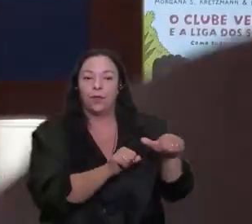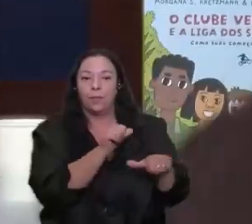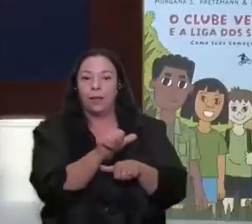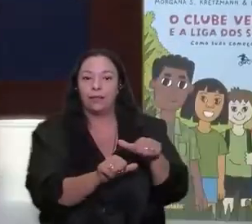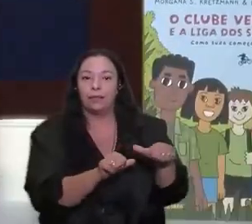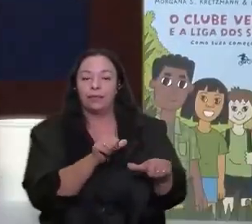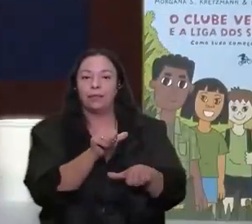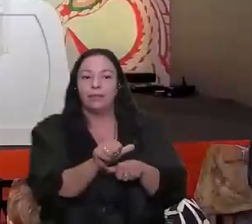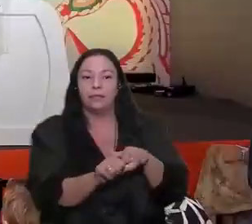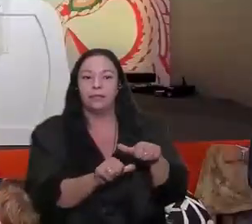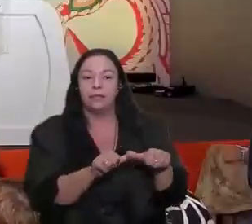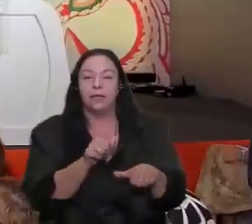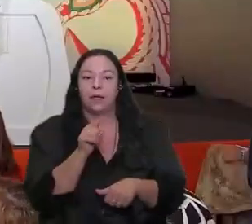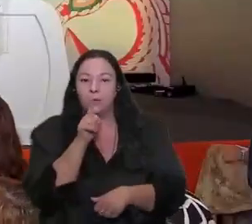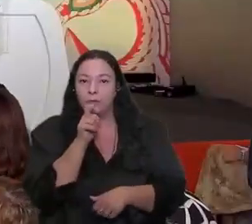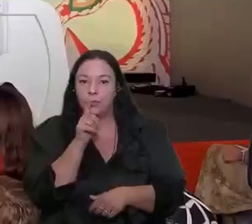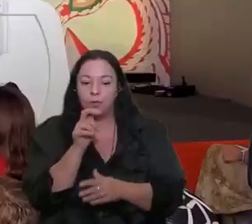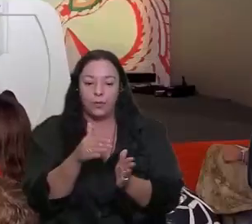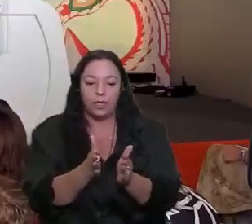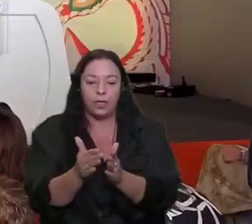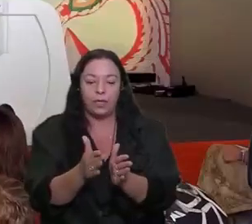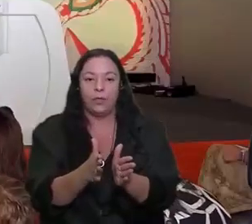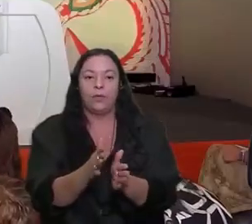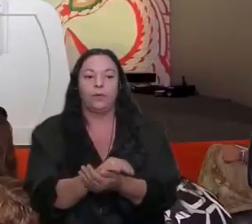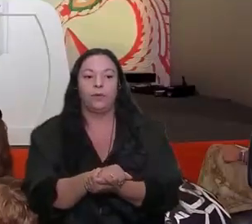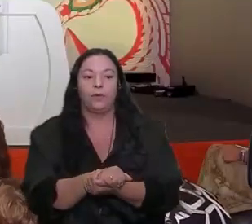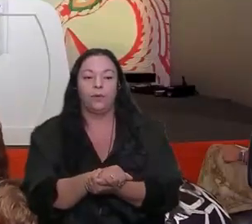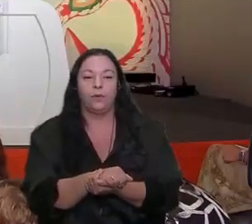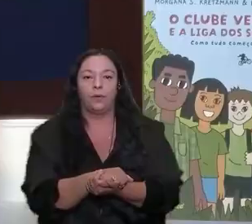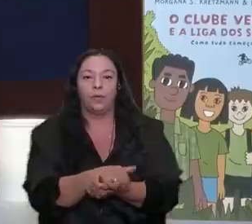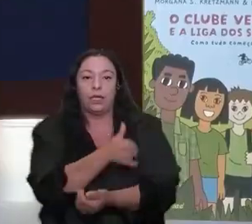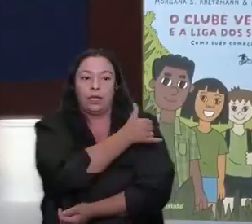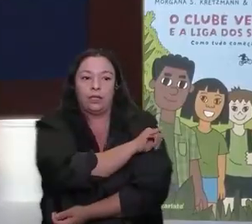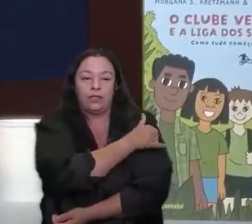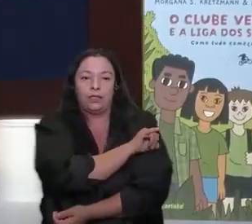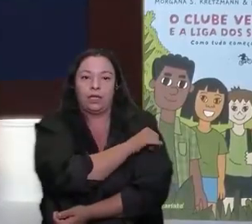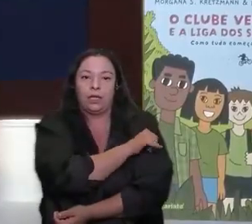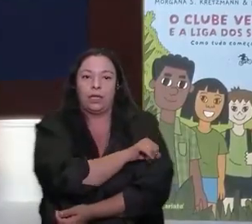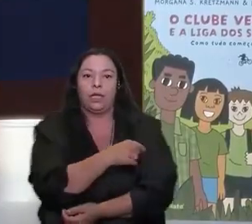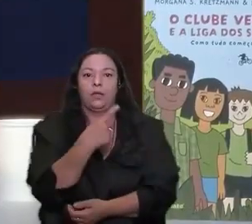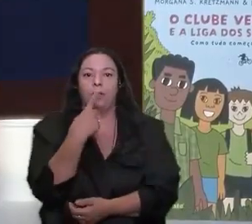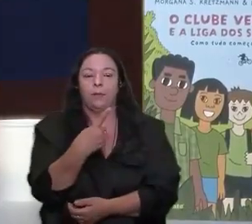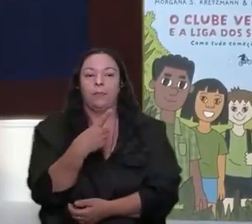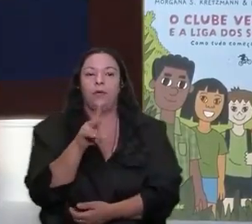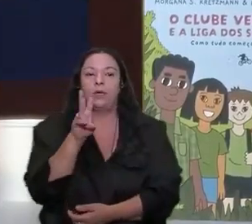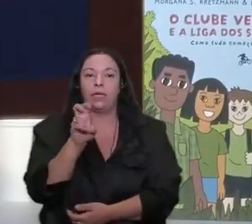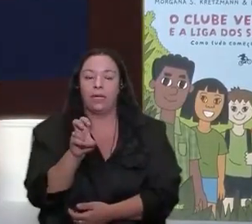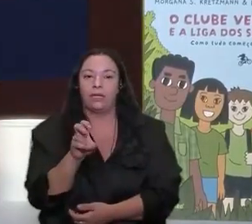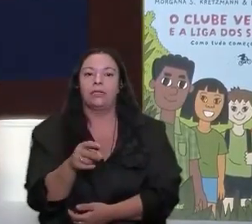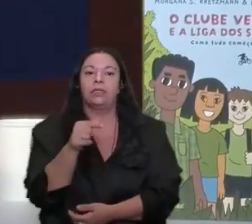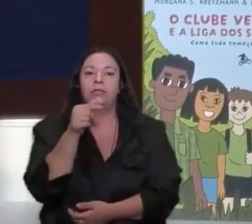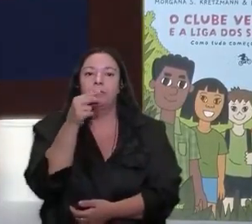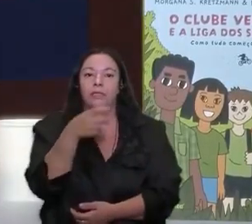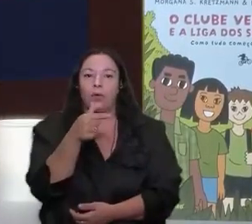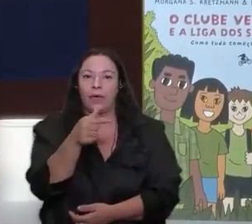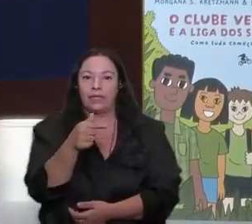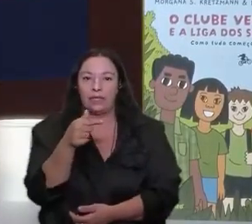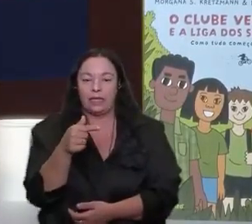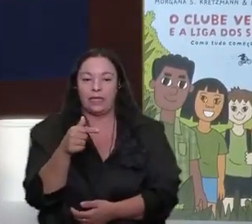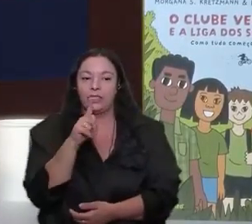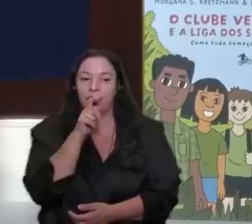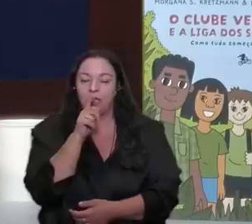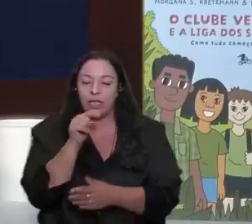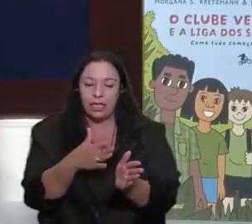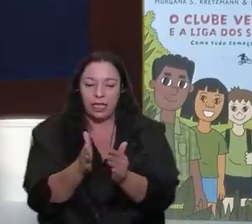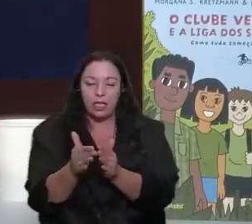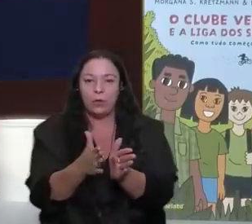rio. Falando assim em grandes números, hoje a gente está só no Rio de Janeiro em 1.557 escolas, em 267 rios e